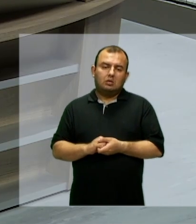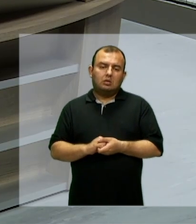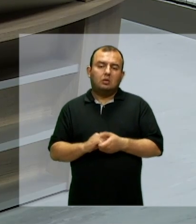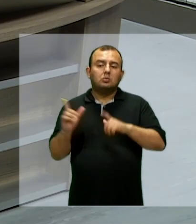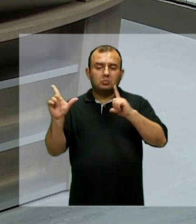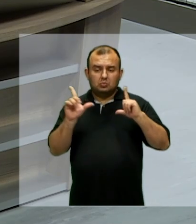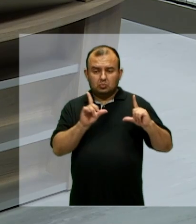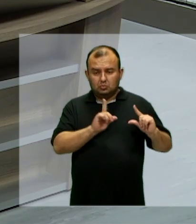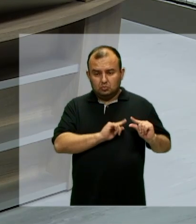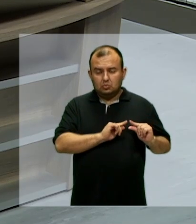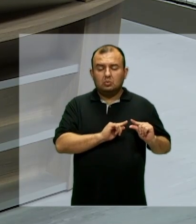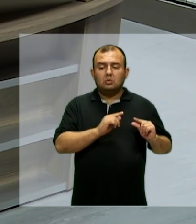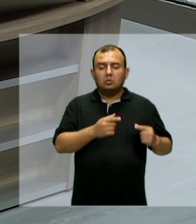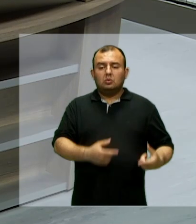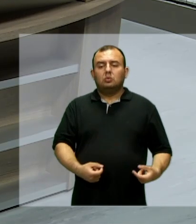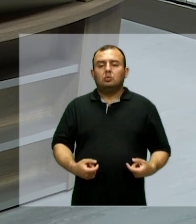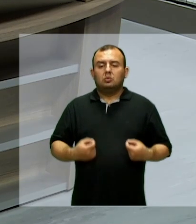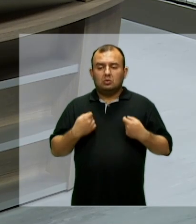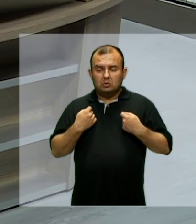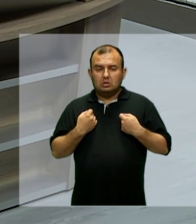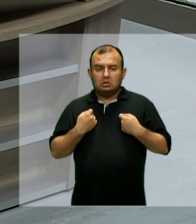câncer, ela